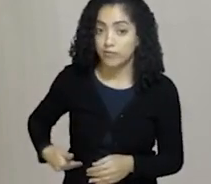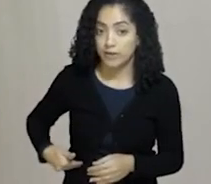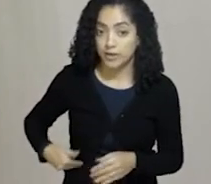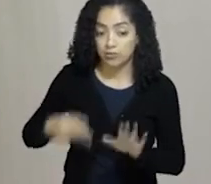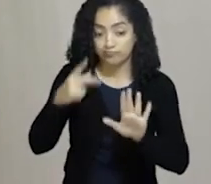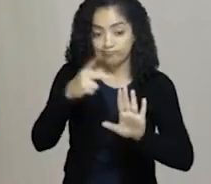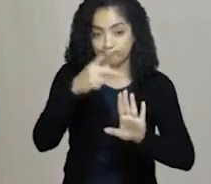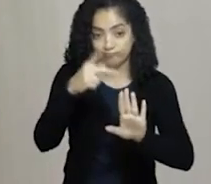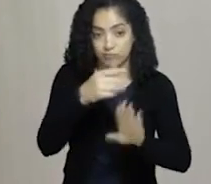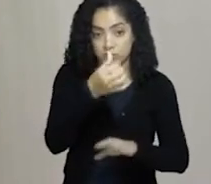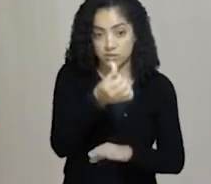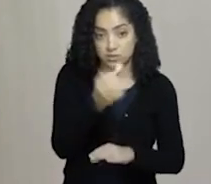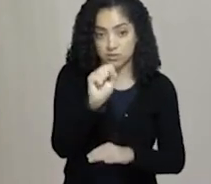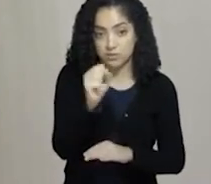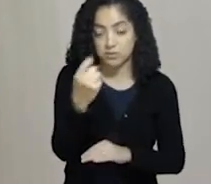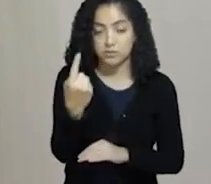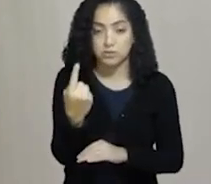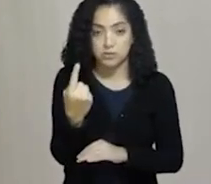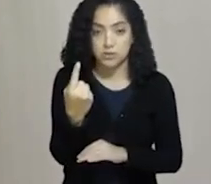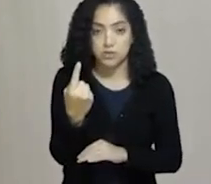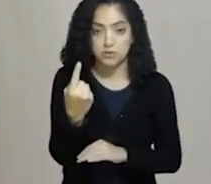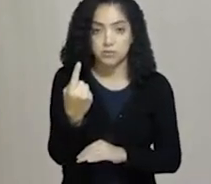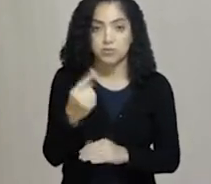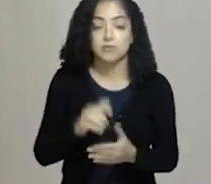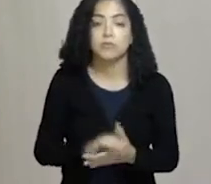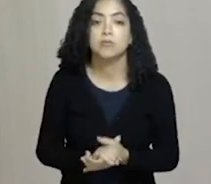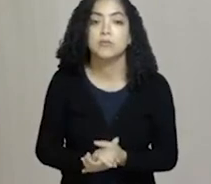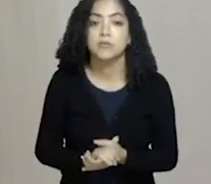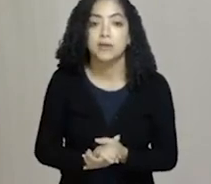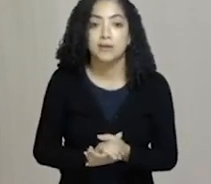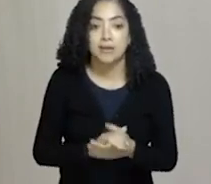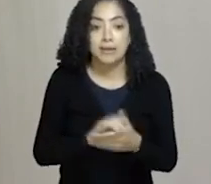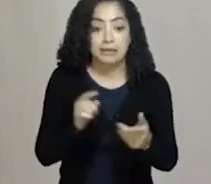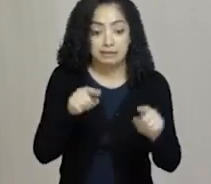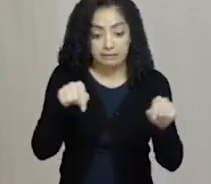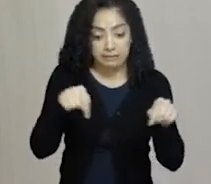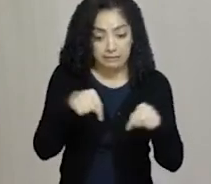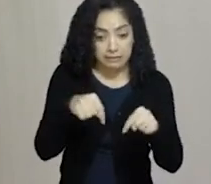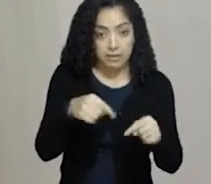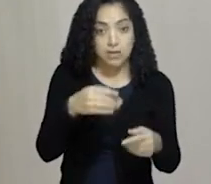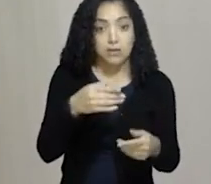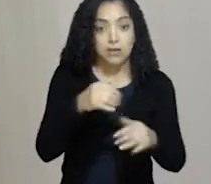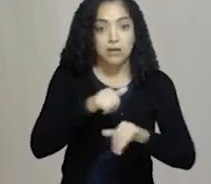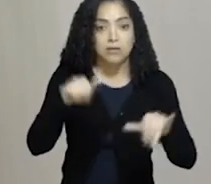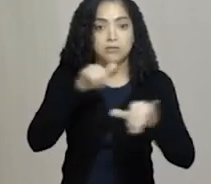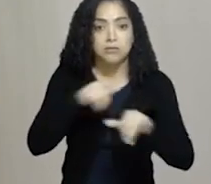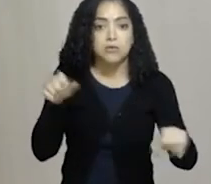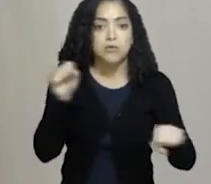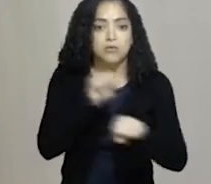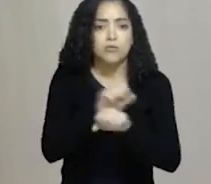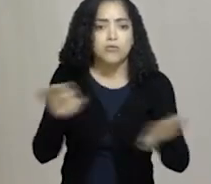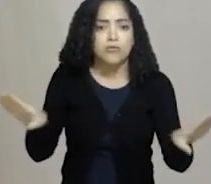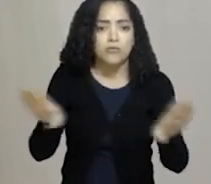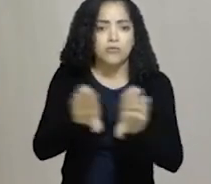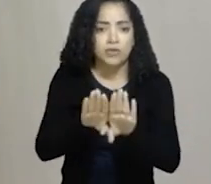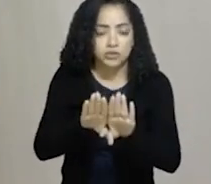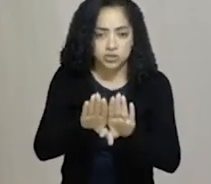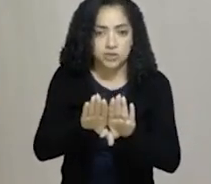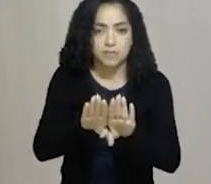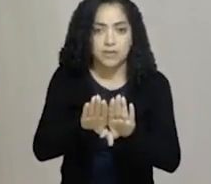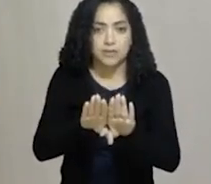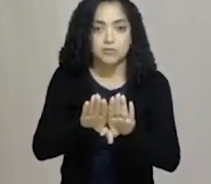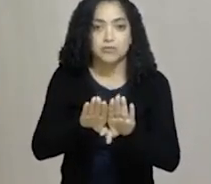portaria 681 de dentro de um gabinete anuncia o fechamento da unidade de